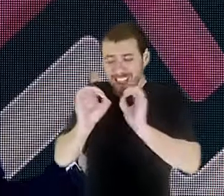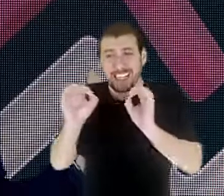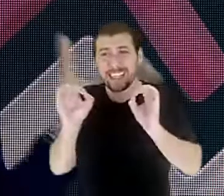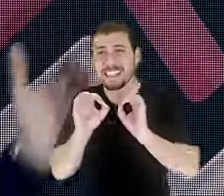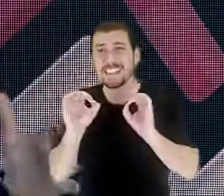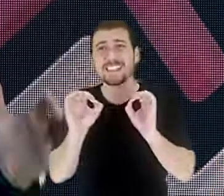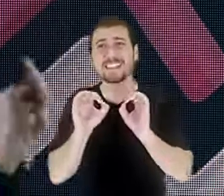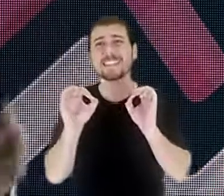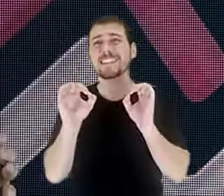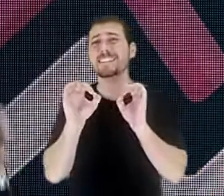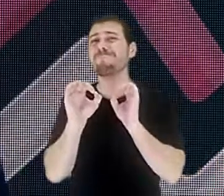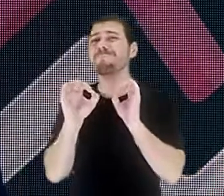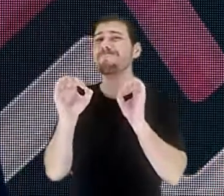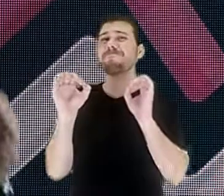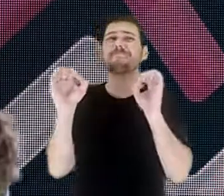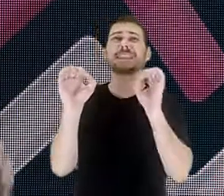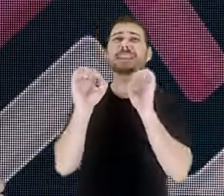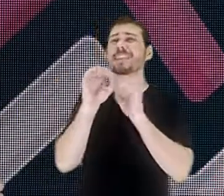ser